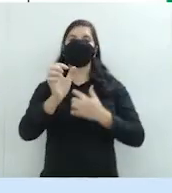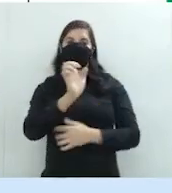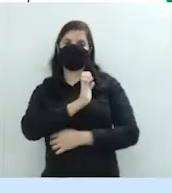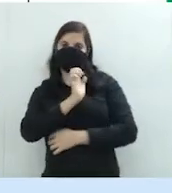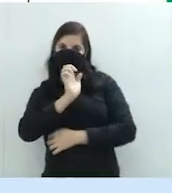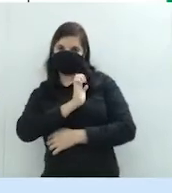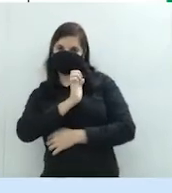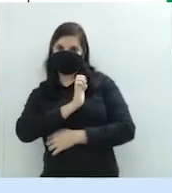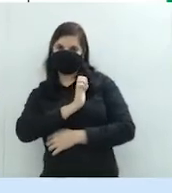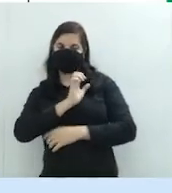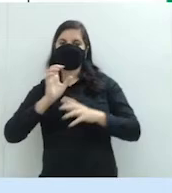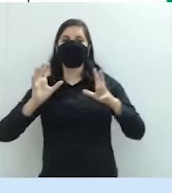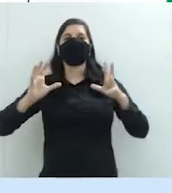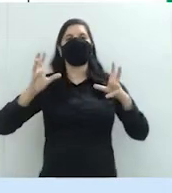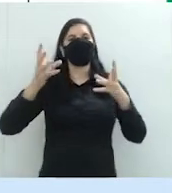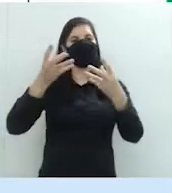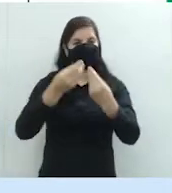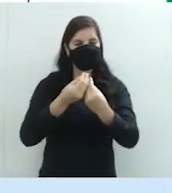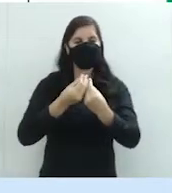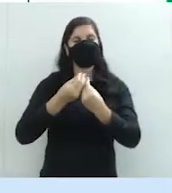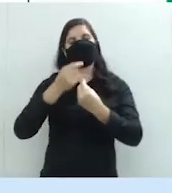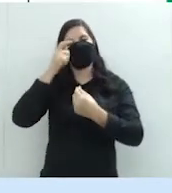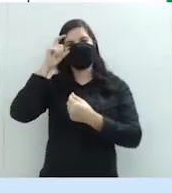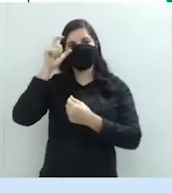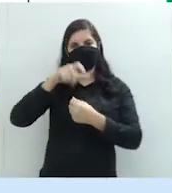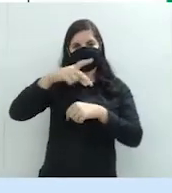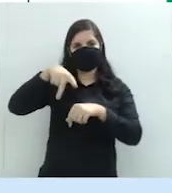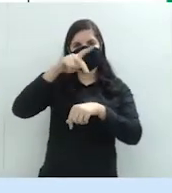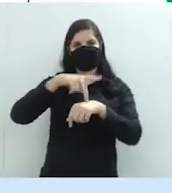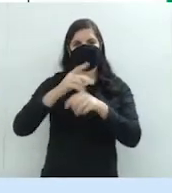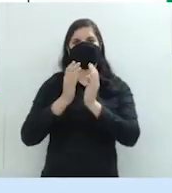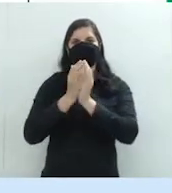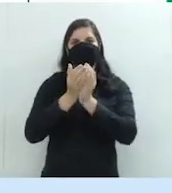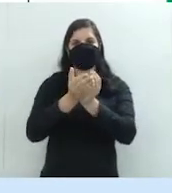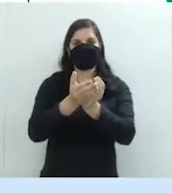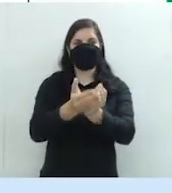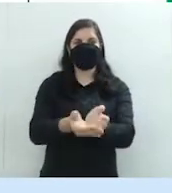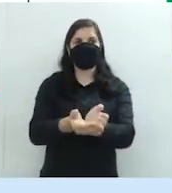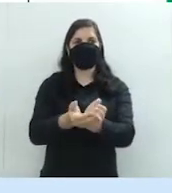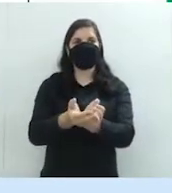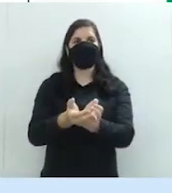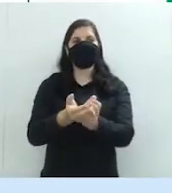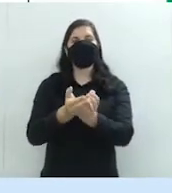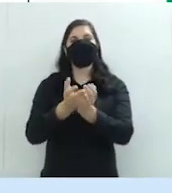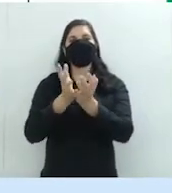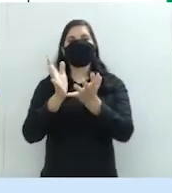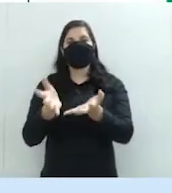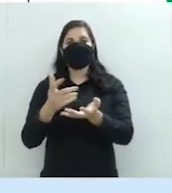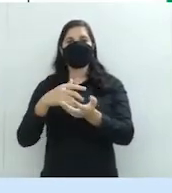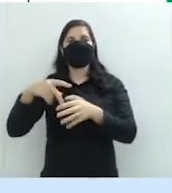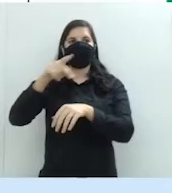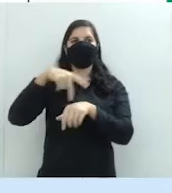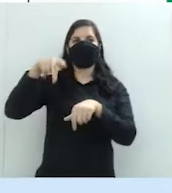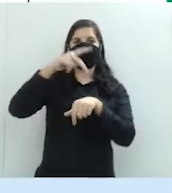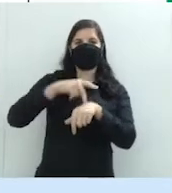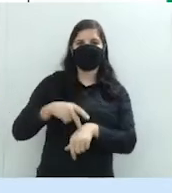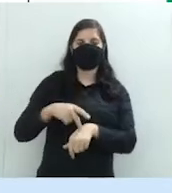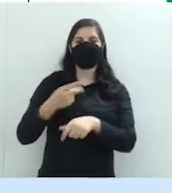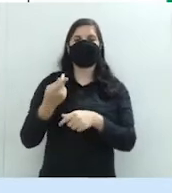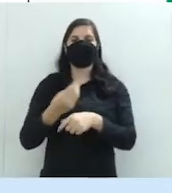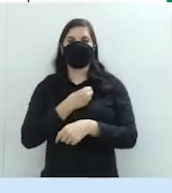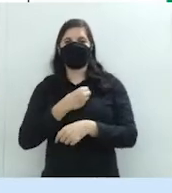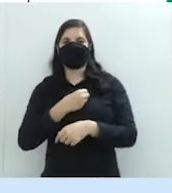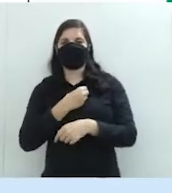isso aí levaram que os países a se lançarem, porque tinha o mercantilismo. Então, Os países, na realidade, eles viviam